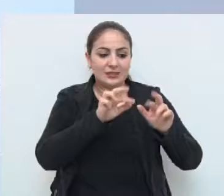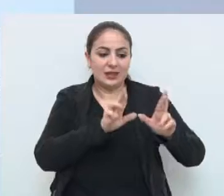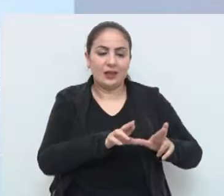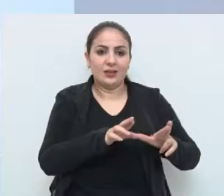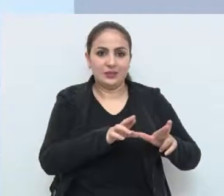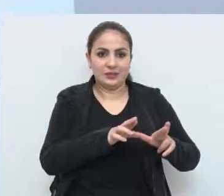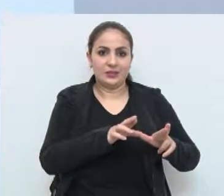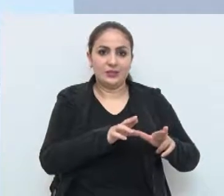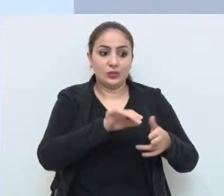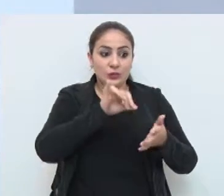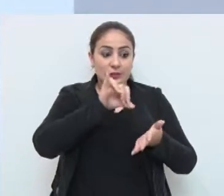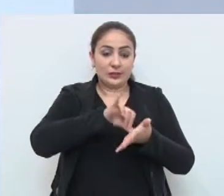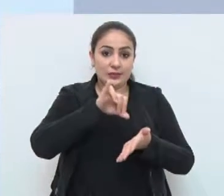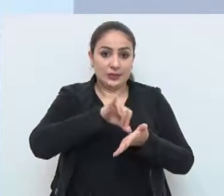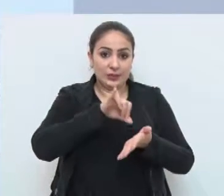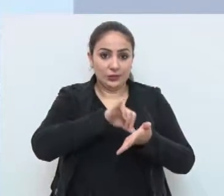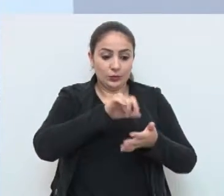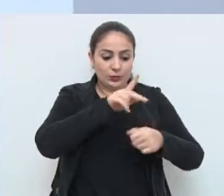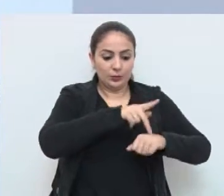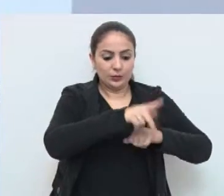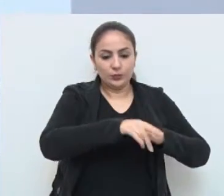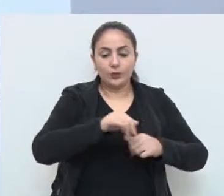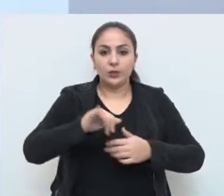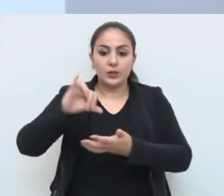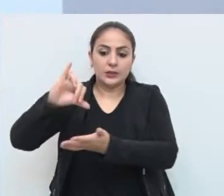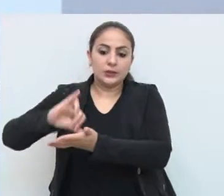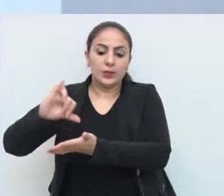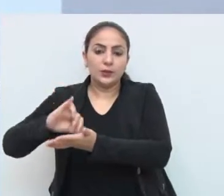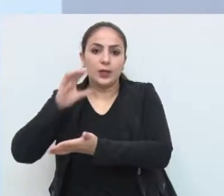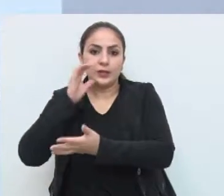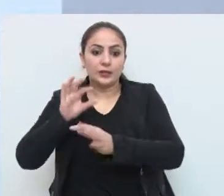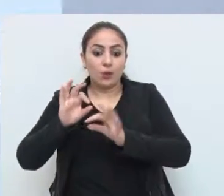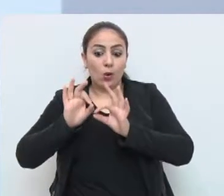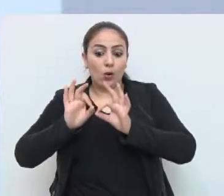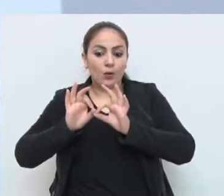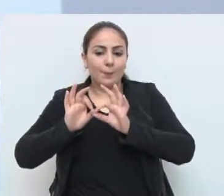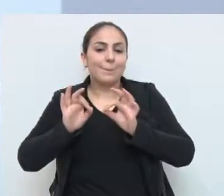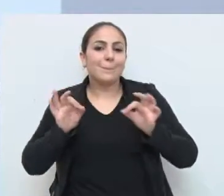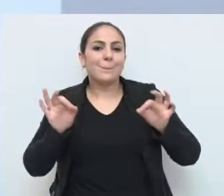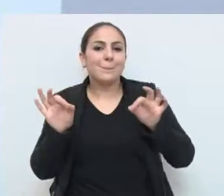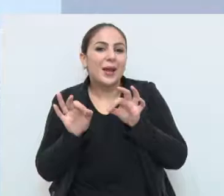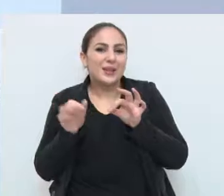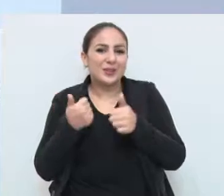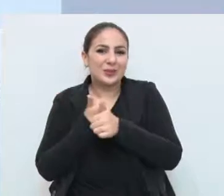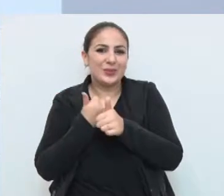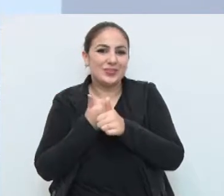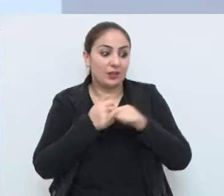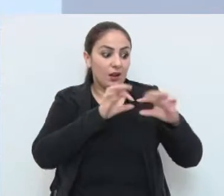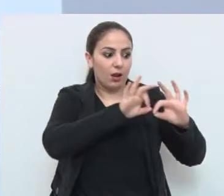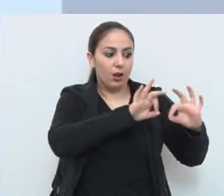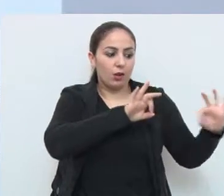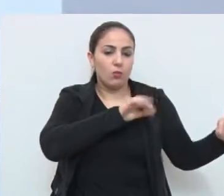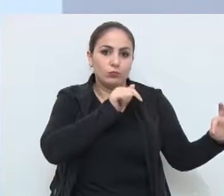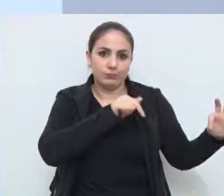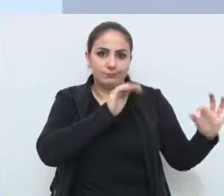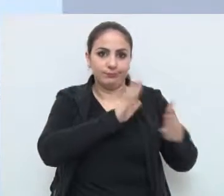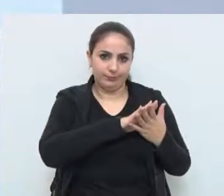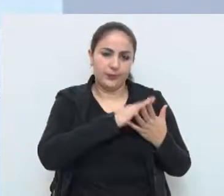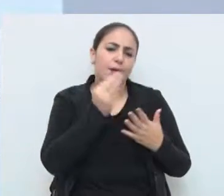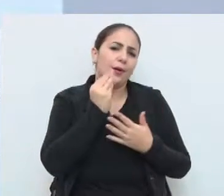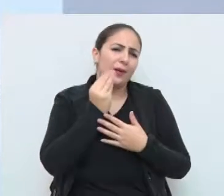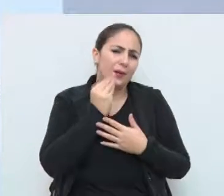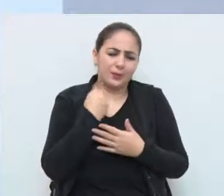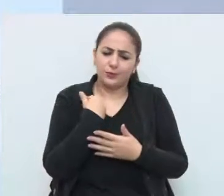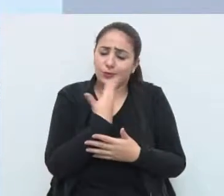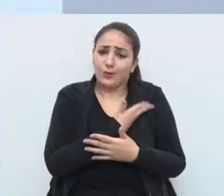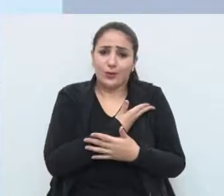da atual área do centro da cidade de Passo Fundo com relação ao centro da cidade de Carazinho. Claro que esse imbróglio não vai ser